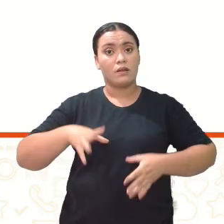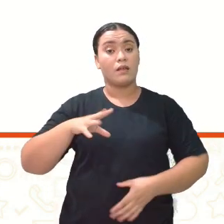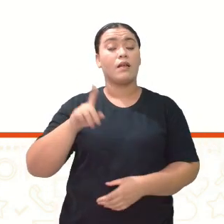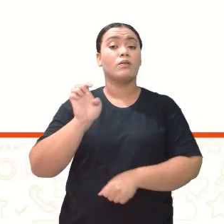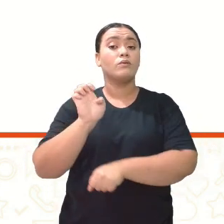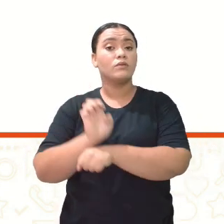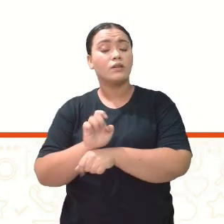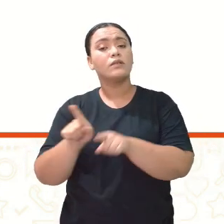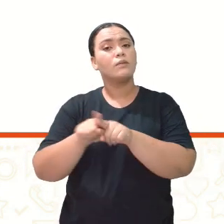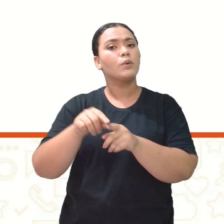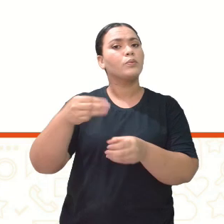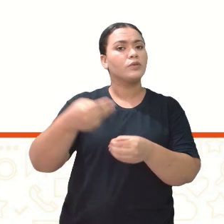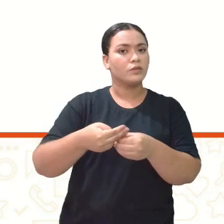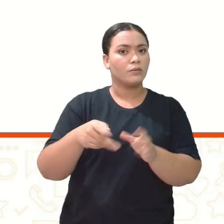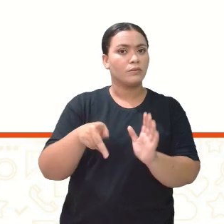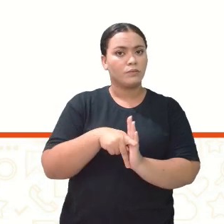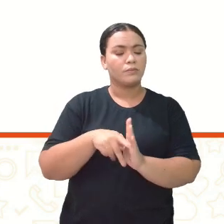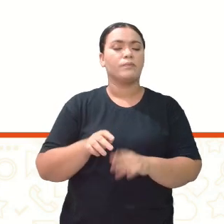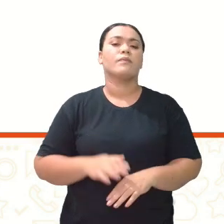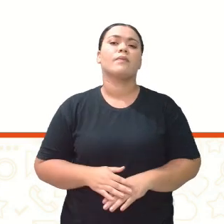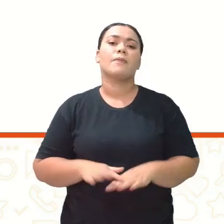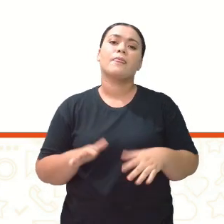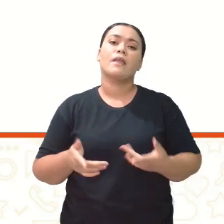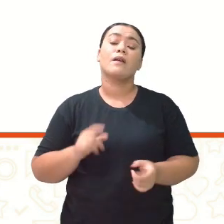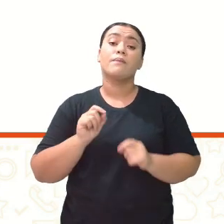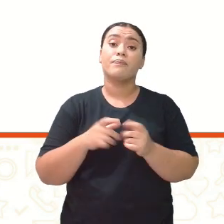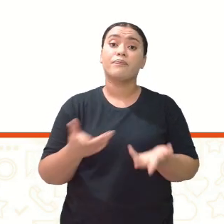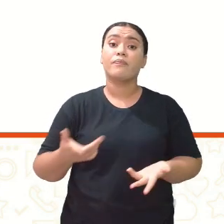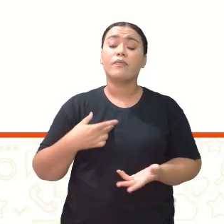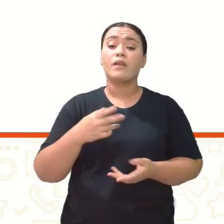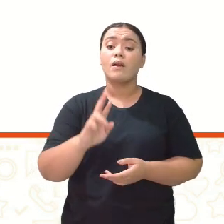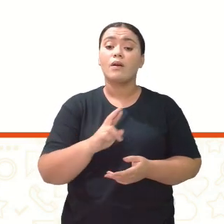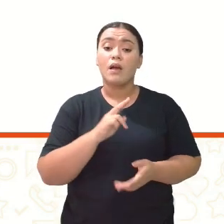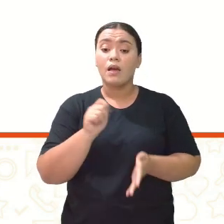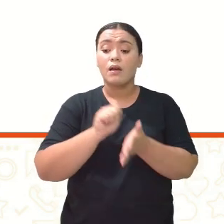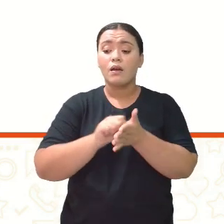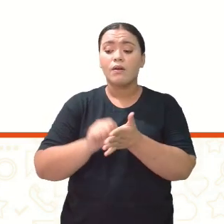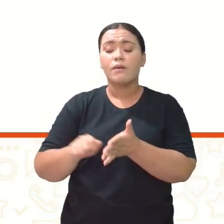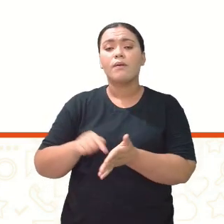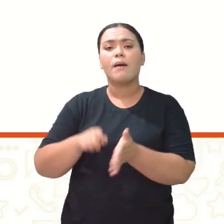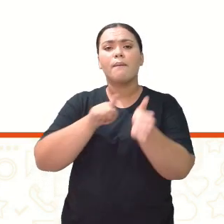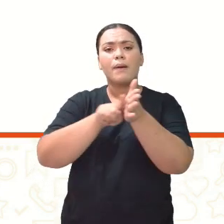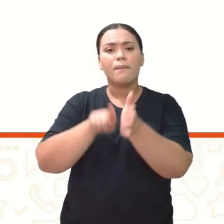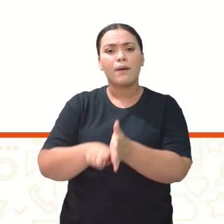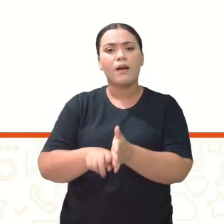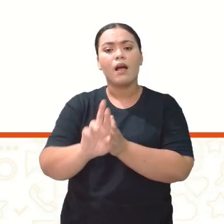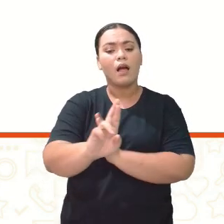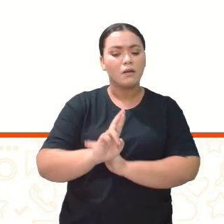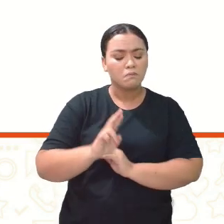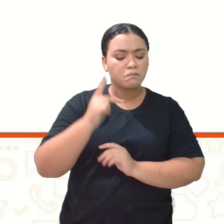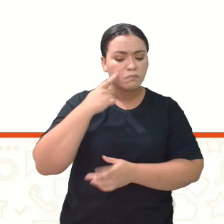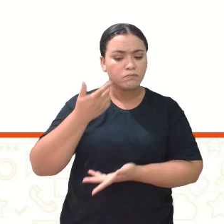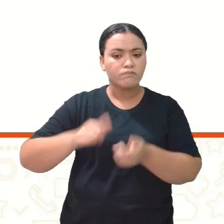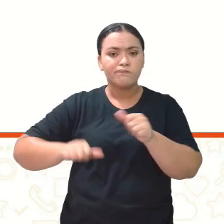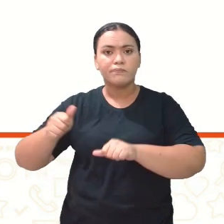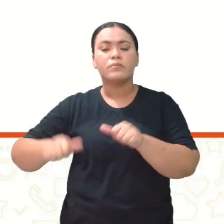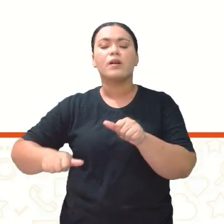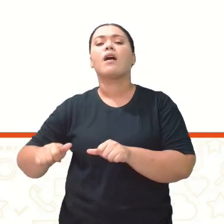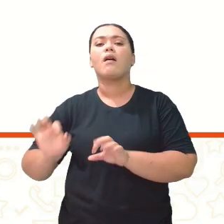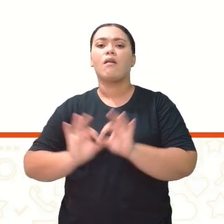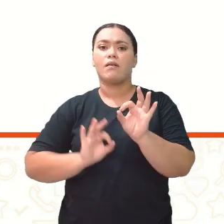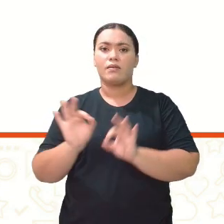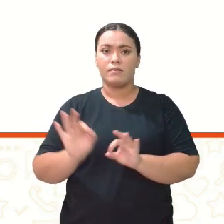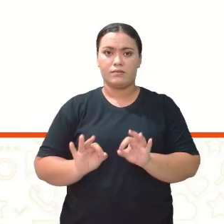estados e dos municípios, considerando as respostas dos questionários. Então, como a gente já havia